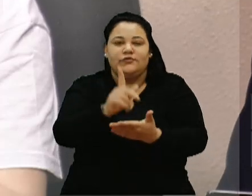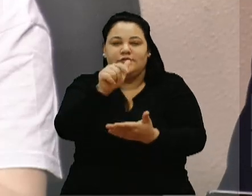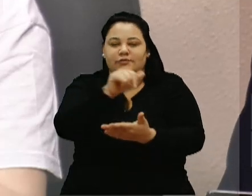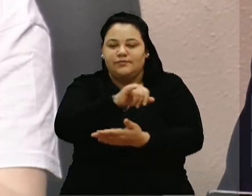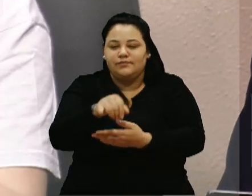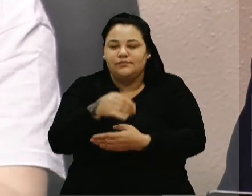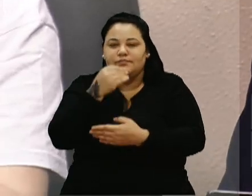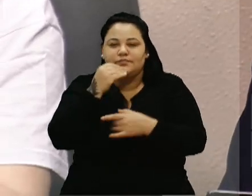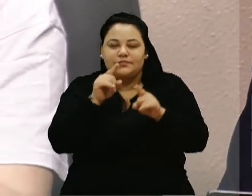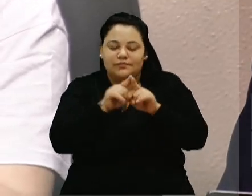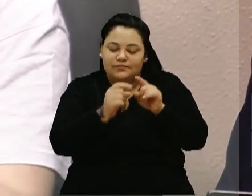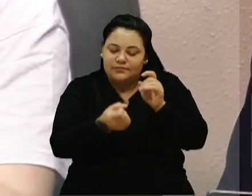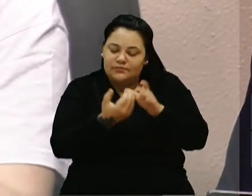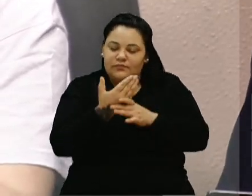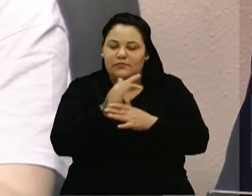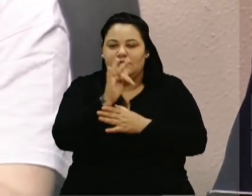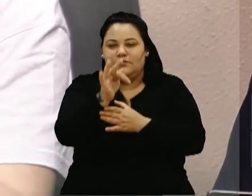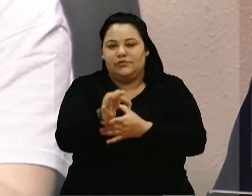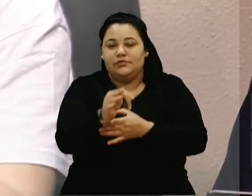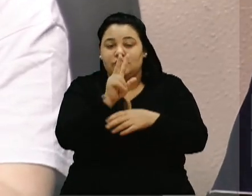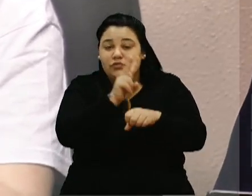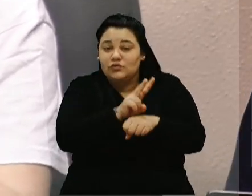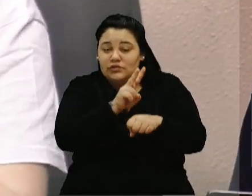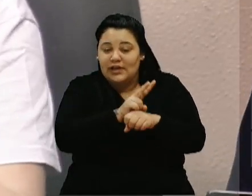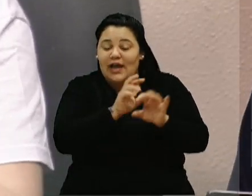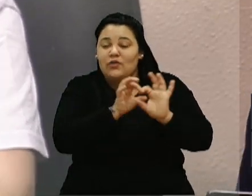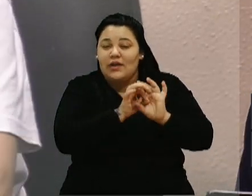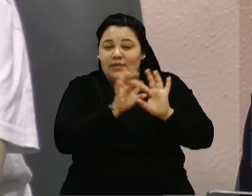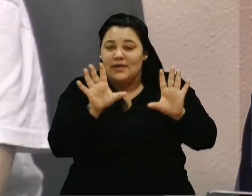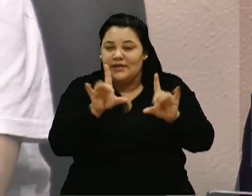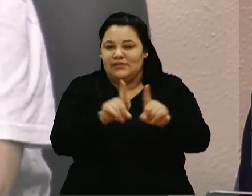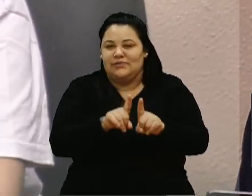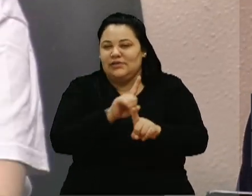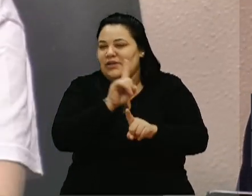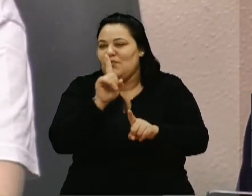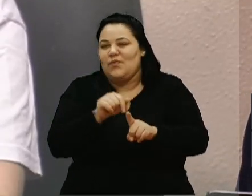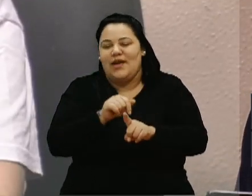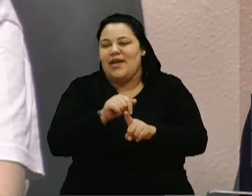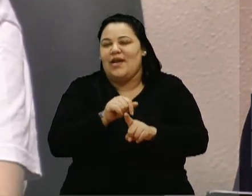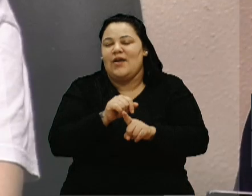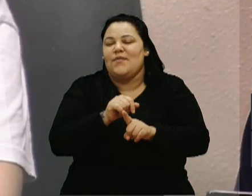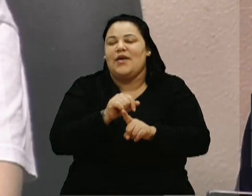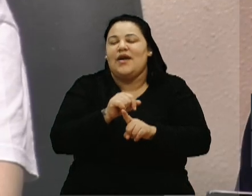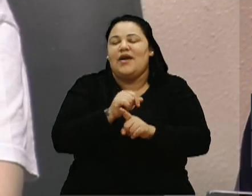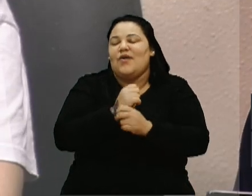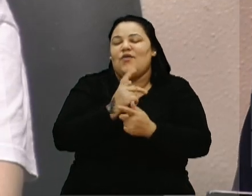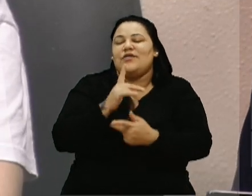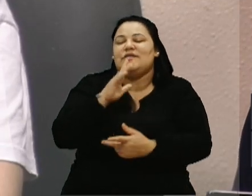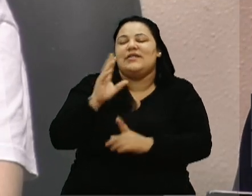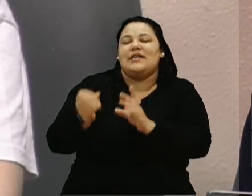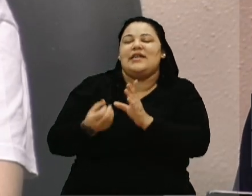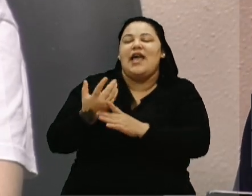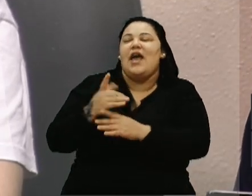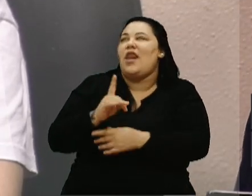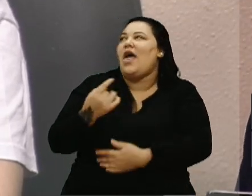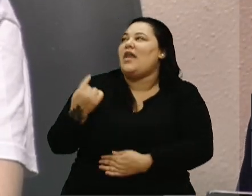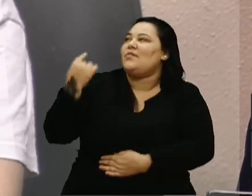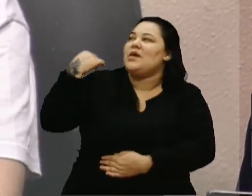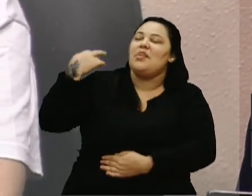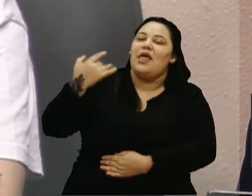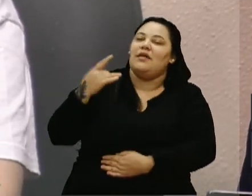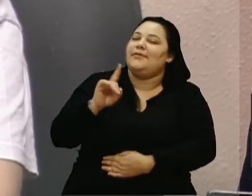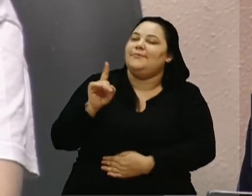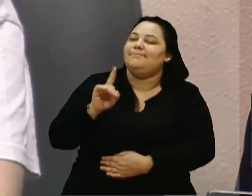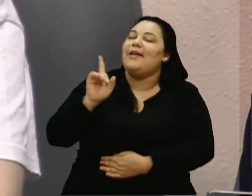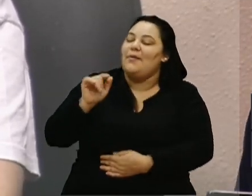da produção de um futuro. O cuidado em liberdade não é uma utopia do passado. É uma realidade que exige nossa